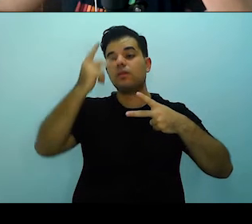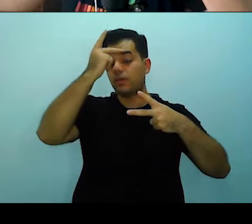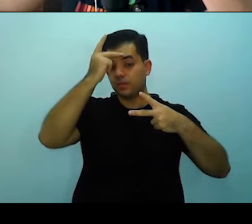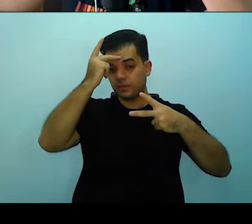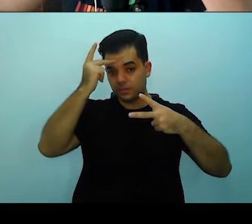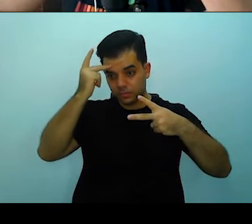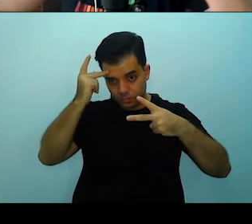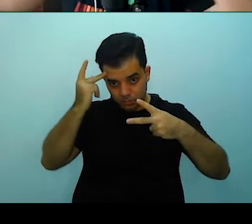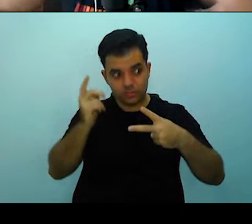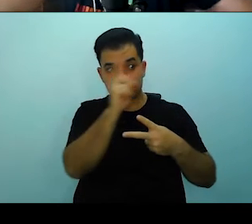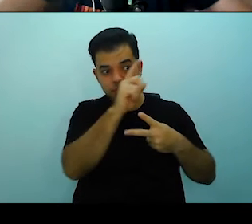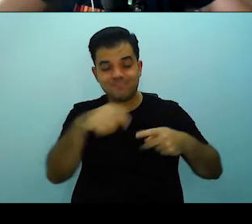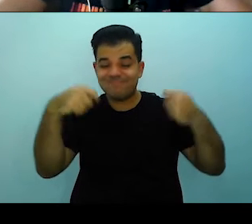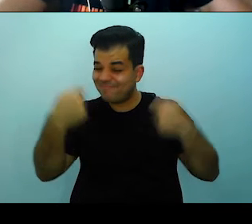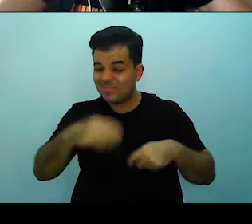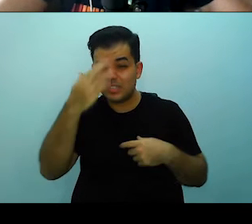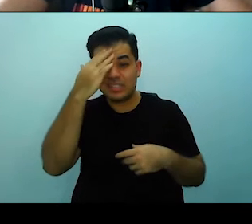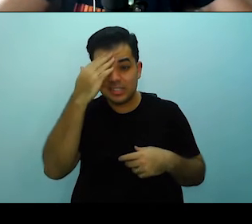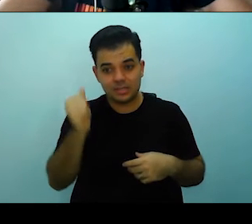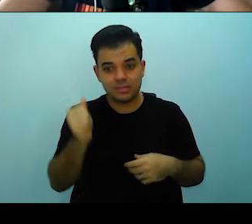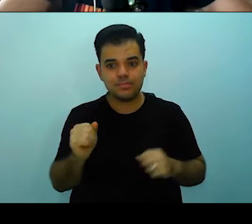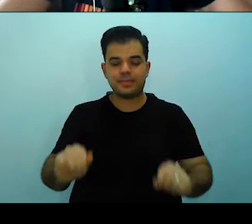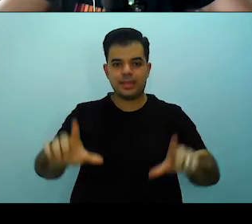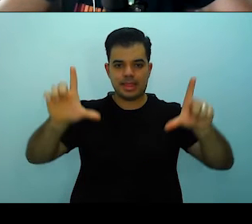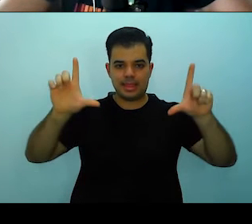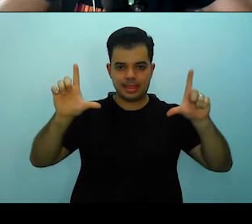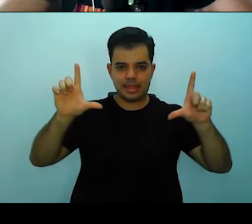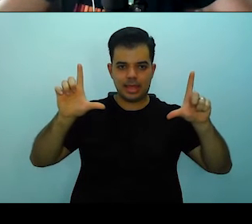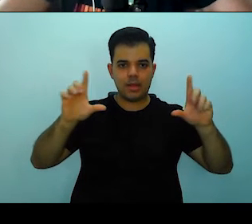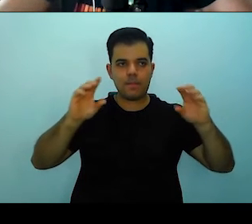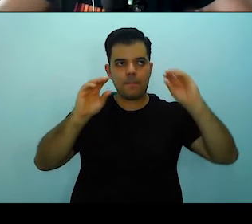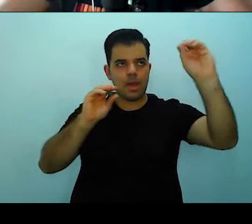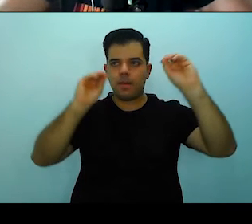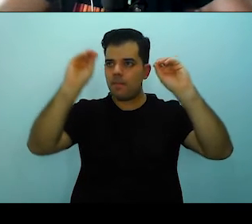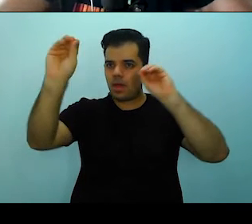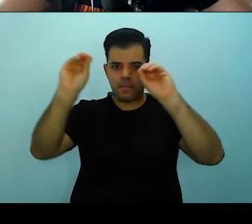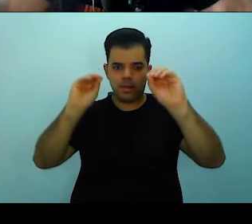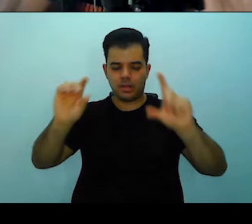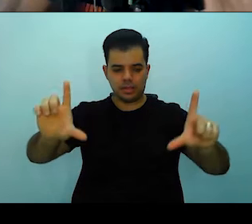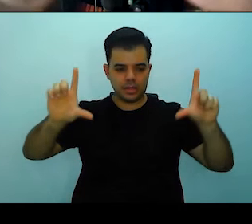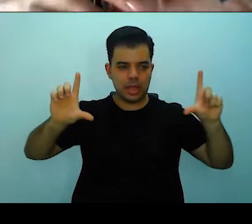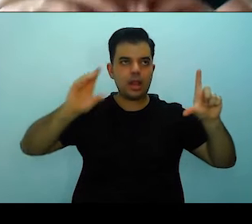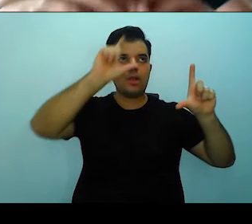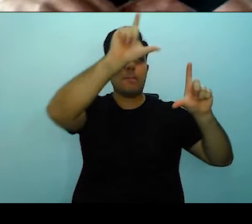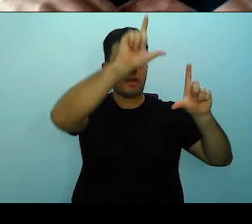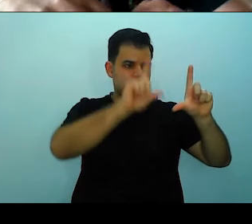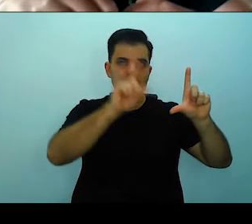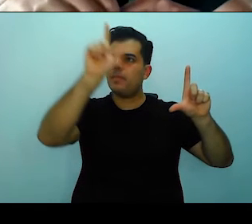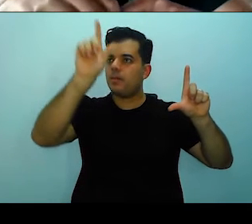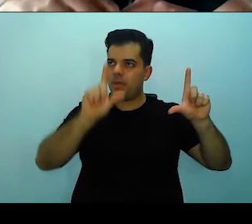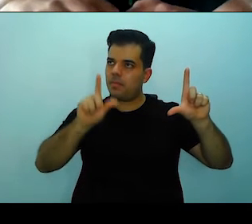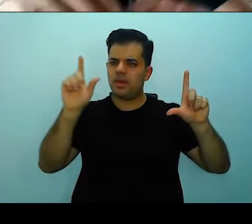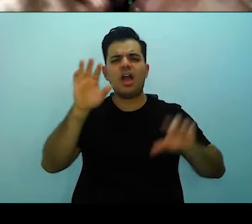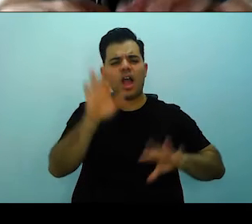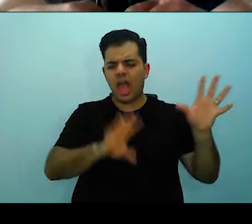precisa saber como se organiza uma tela. Por que eu estou trazendo isso aqui? Porque, às vezes, a gente pressupõe que é